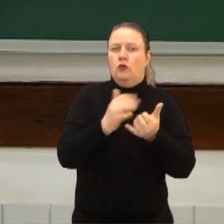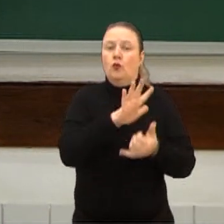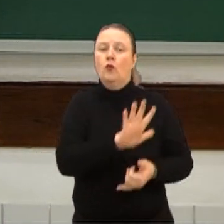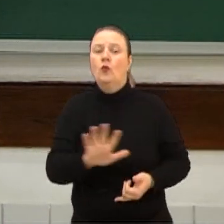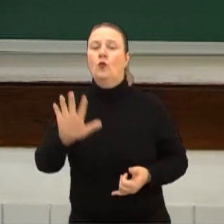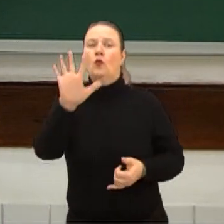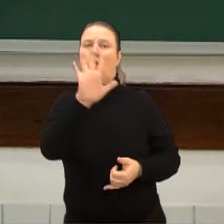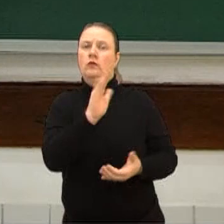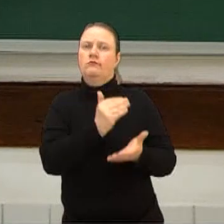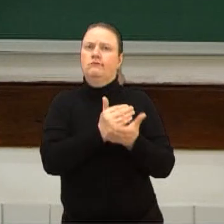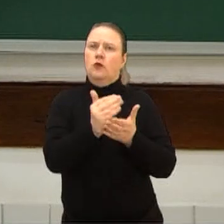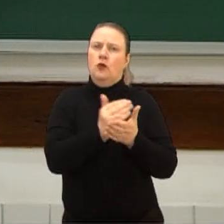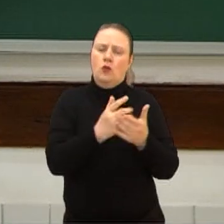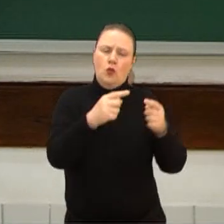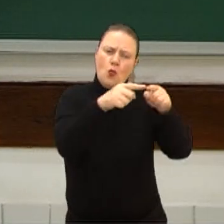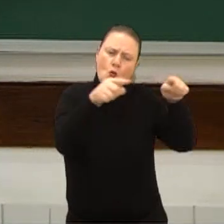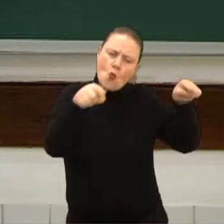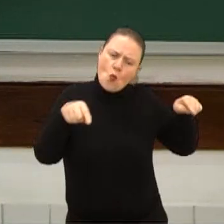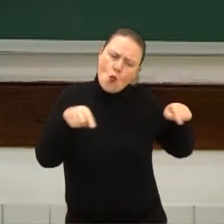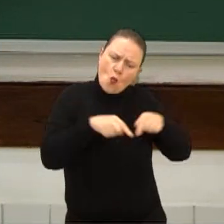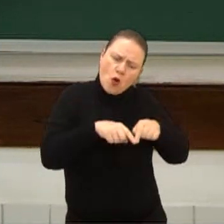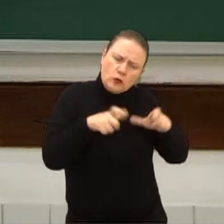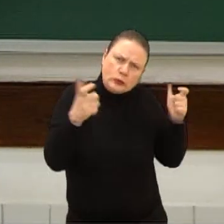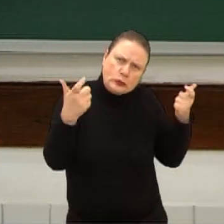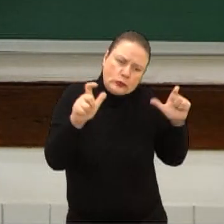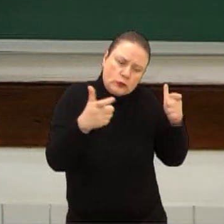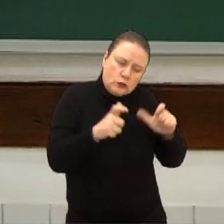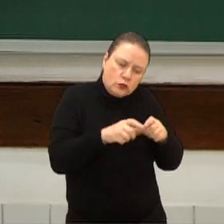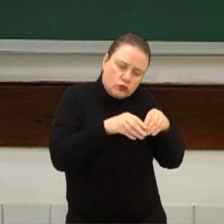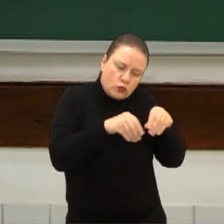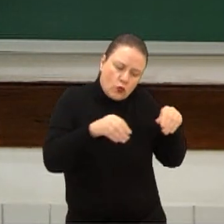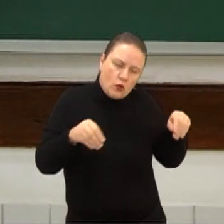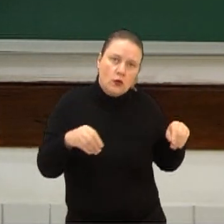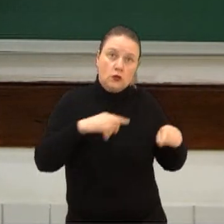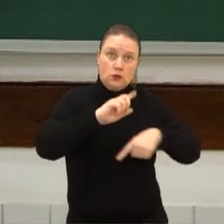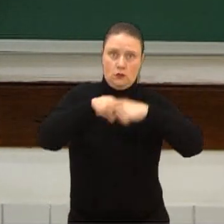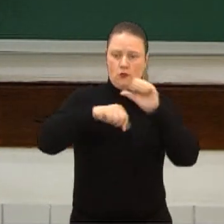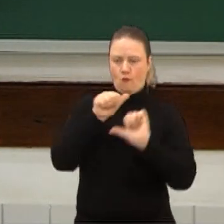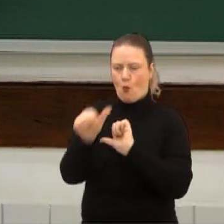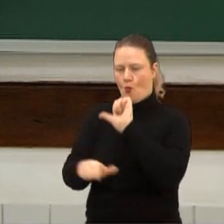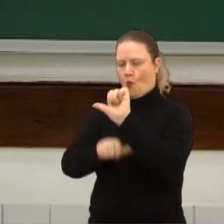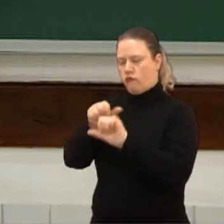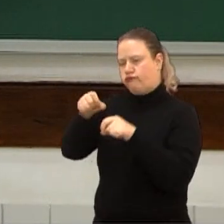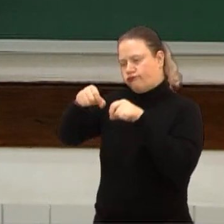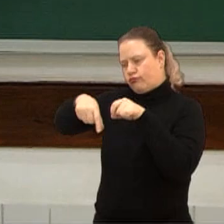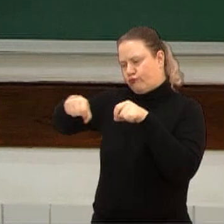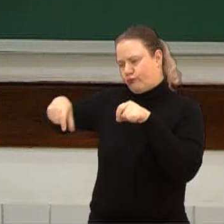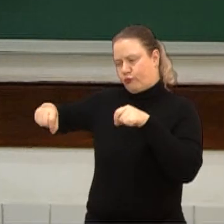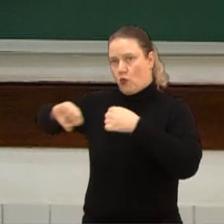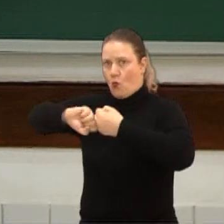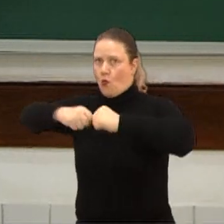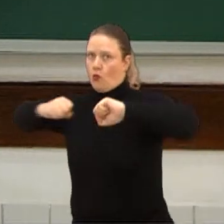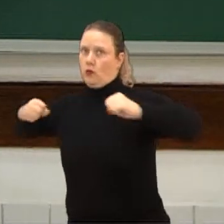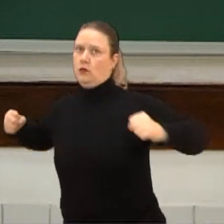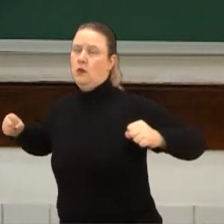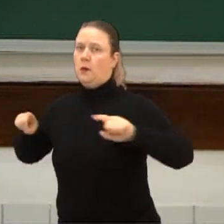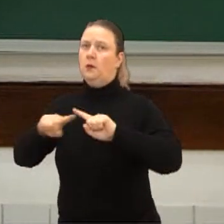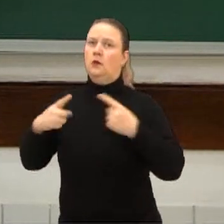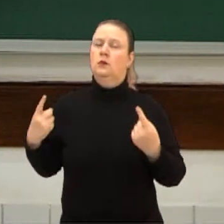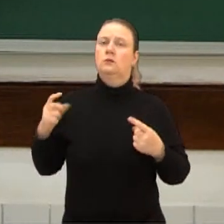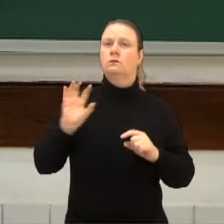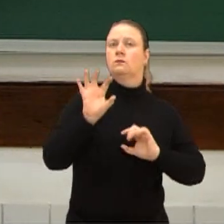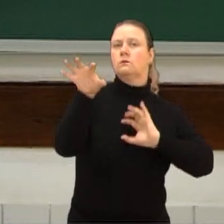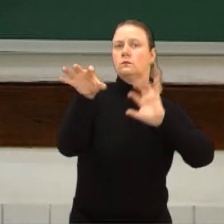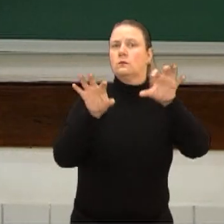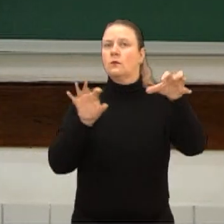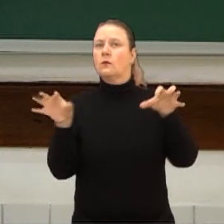inicialmente com pequenas propriedades, depois para o sistema de plantation, mas a gente vê que a região